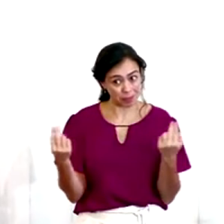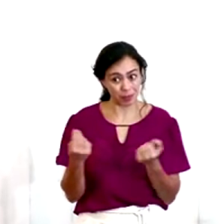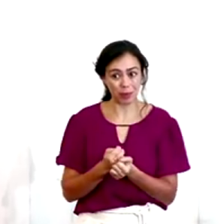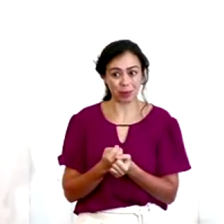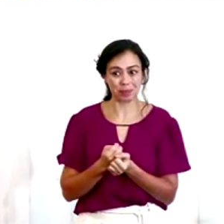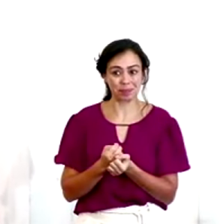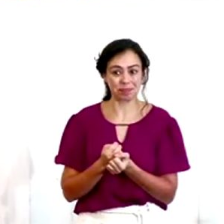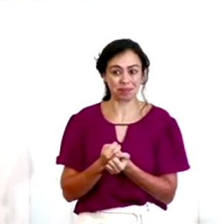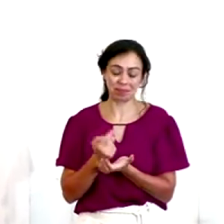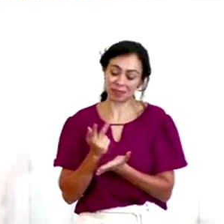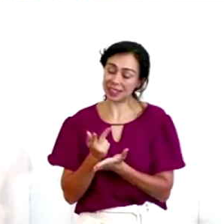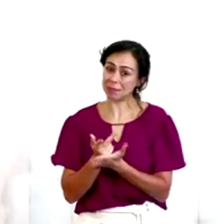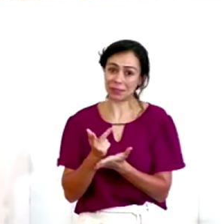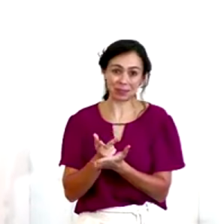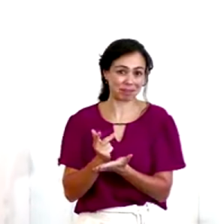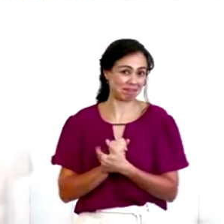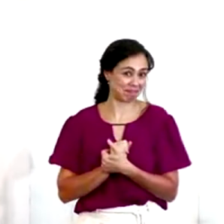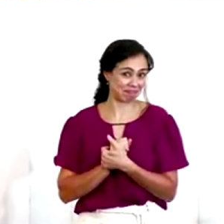nós.